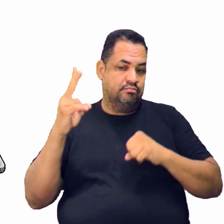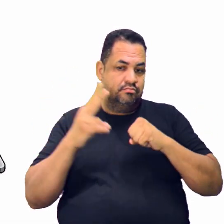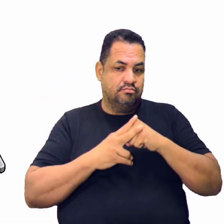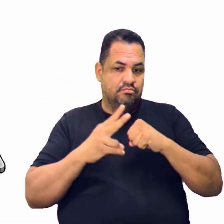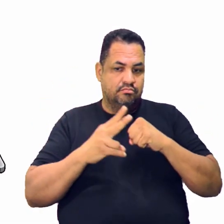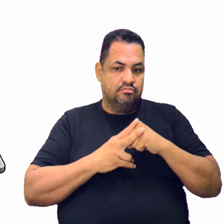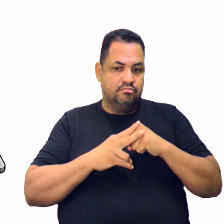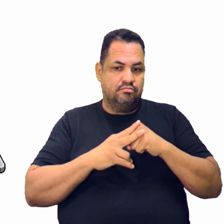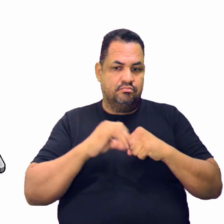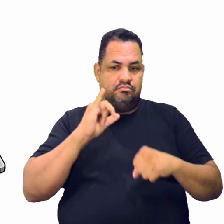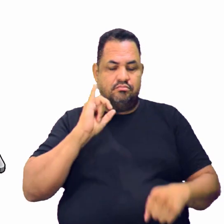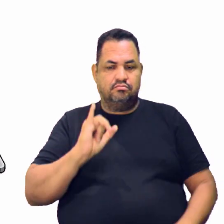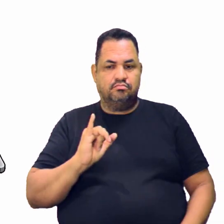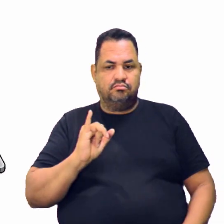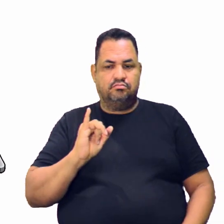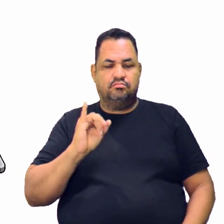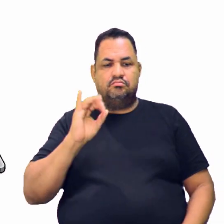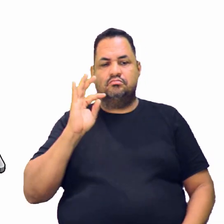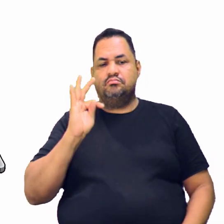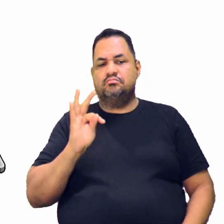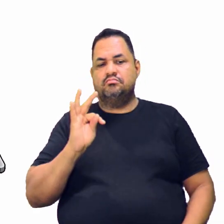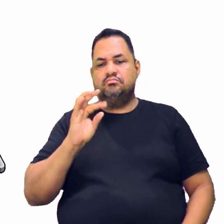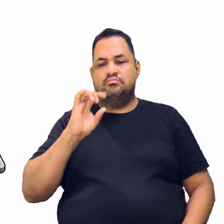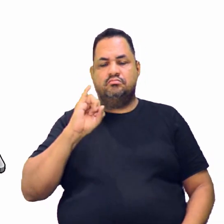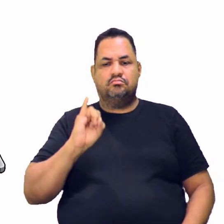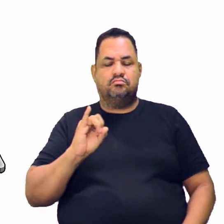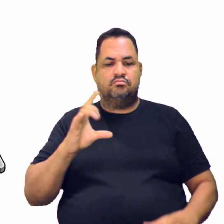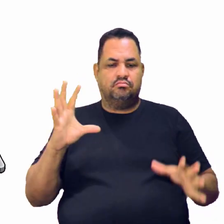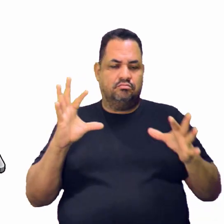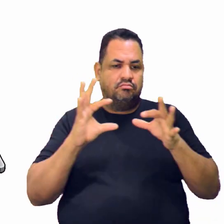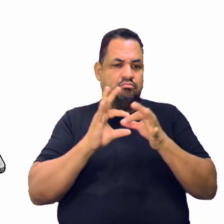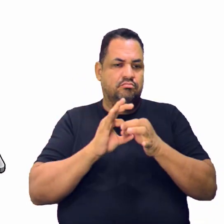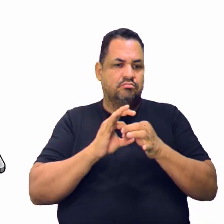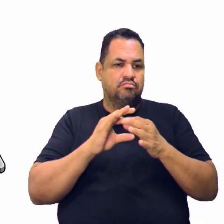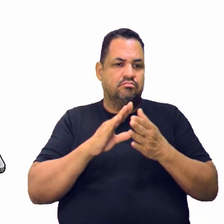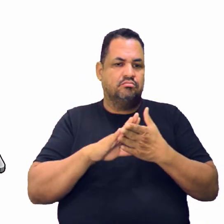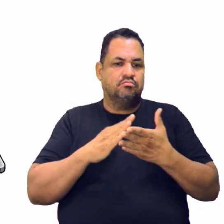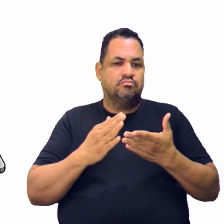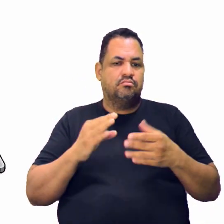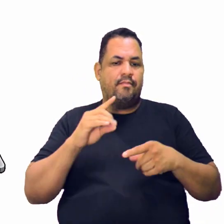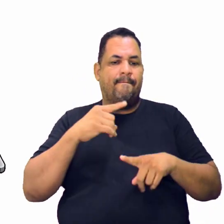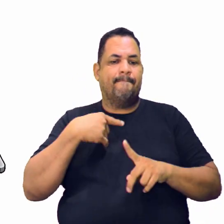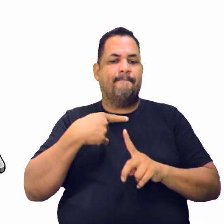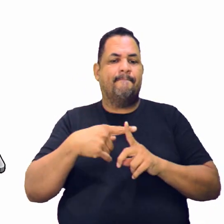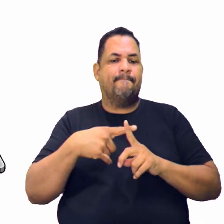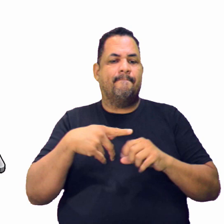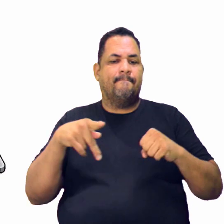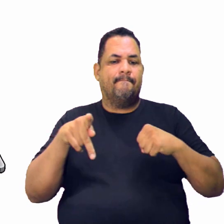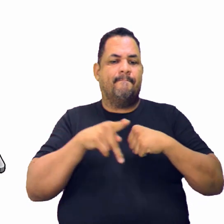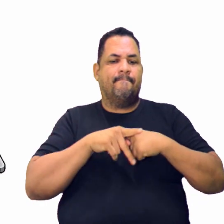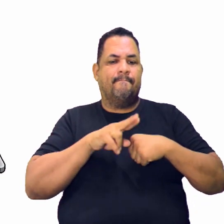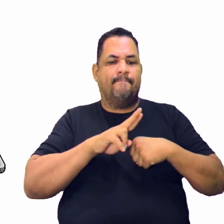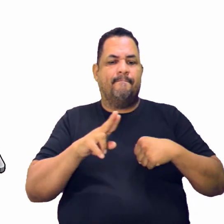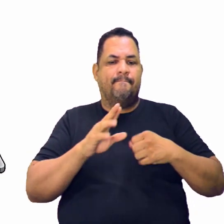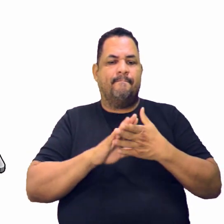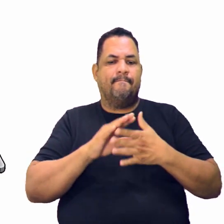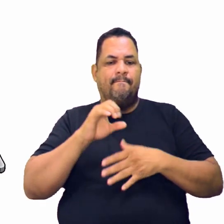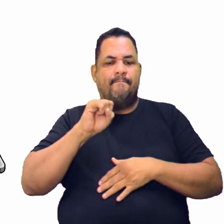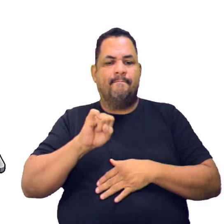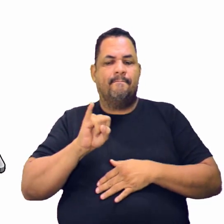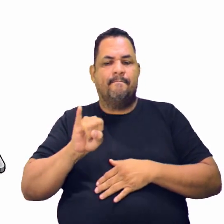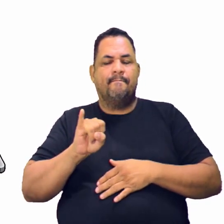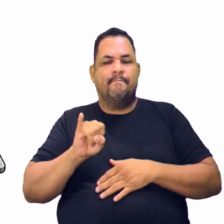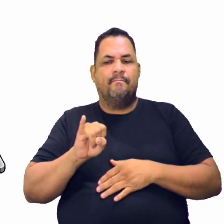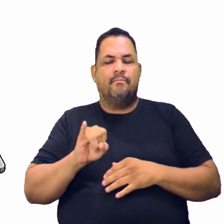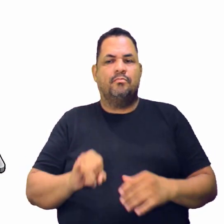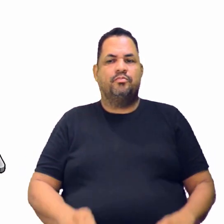verbo intransitivo ou transitivo indireto, verbo de ligação, mais o pronome se, já sabe que